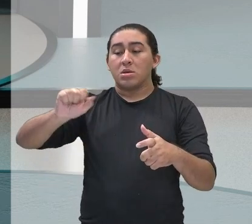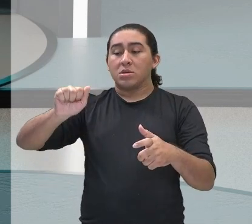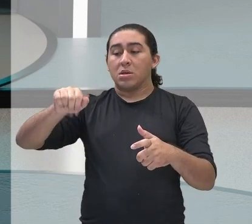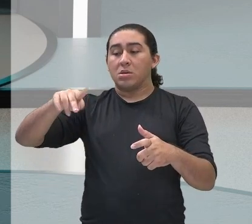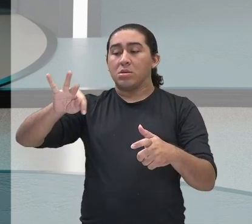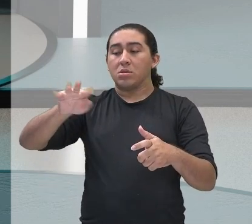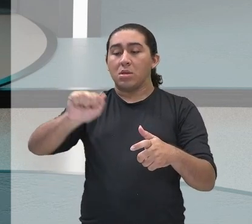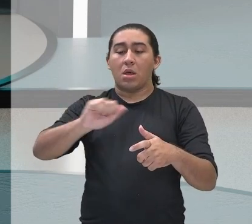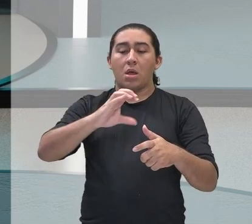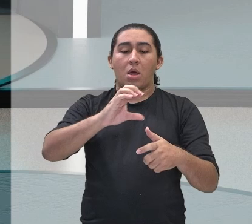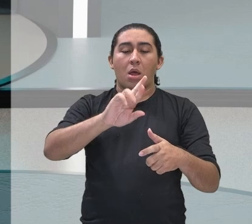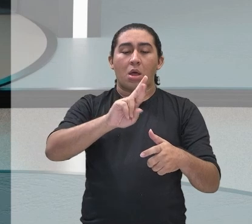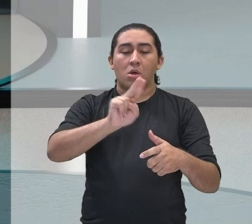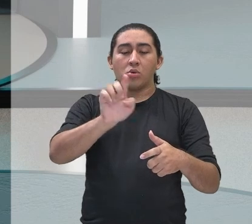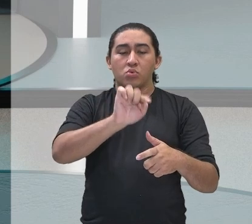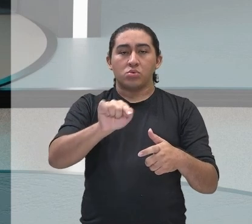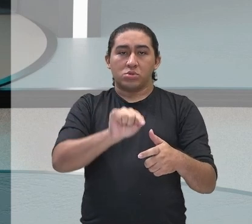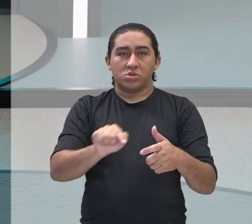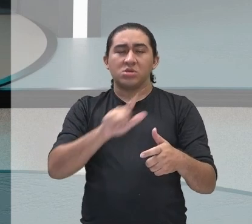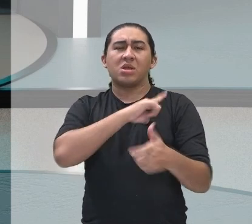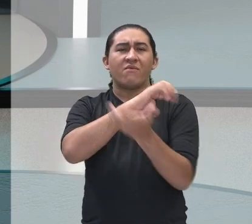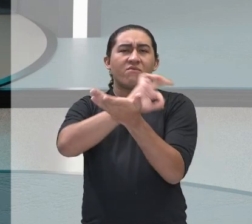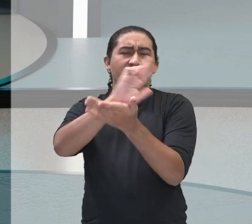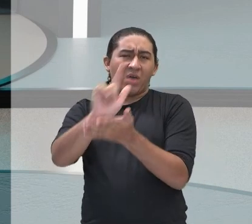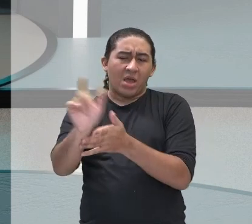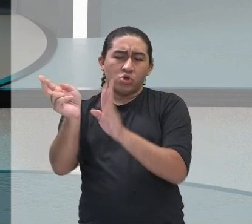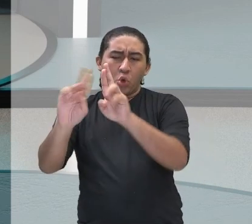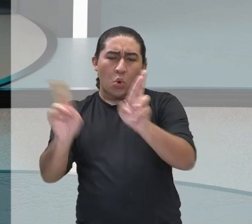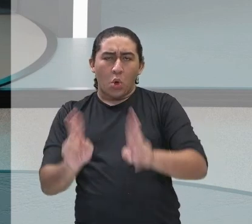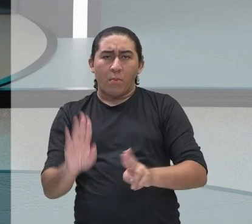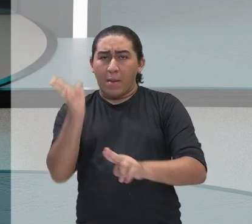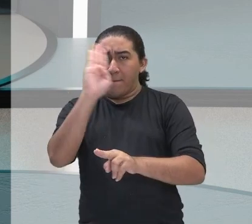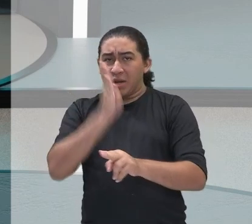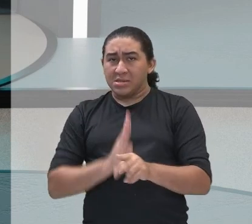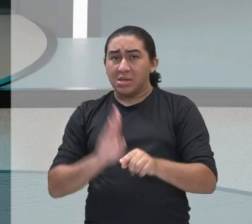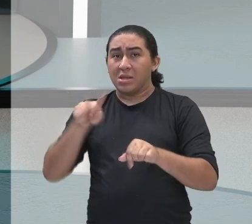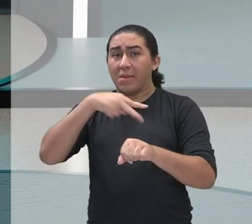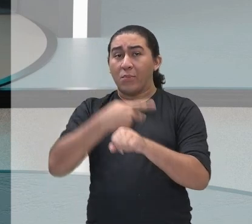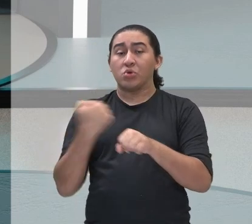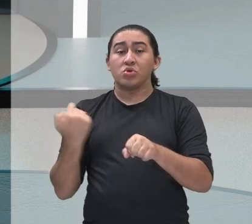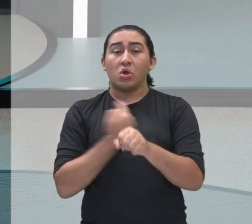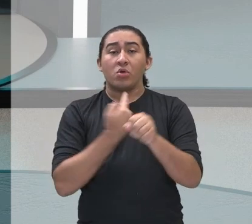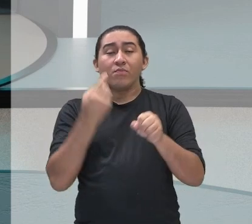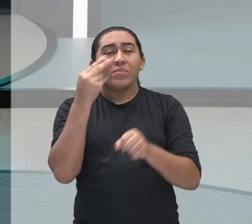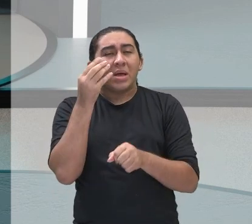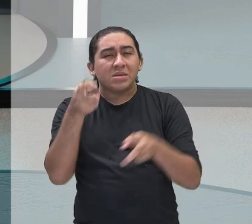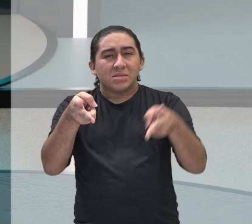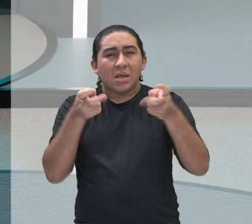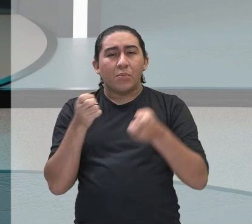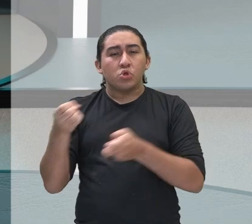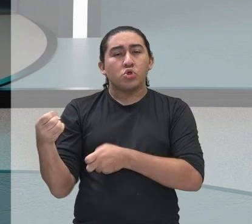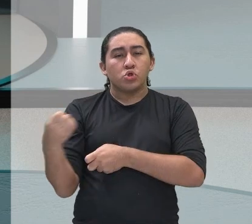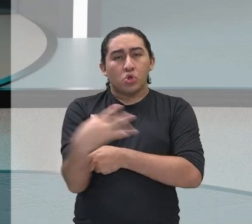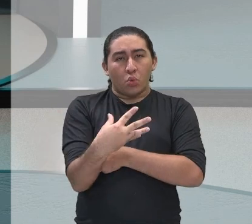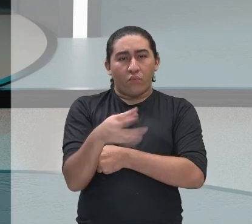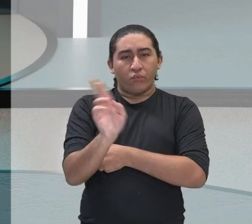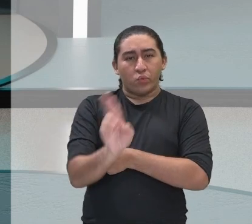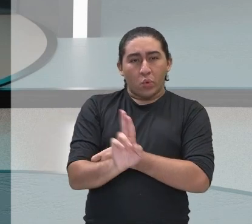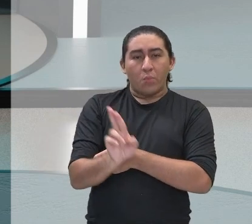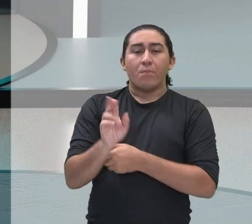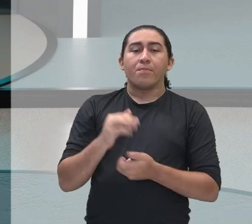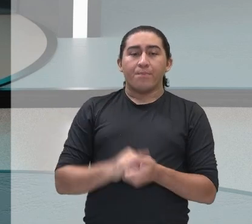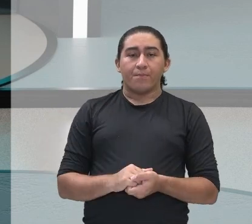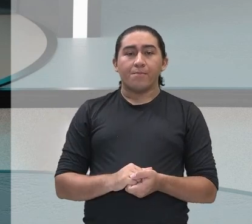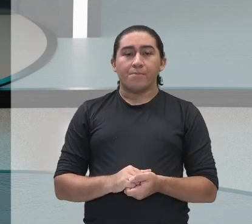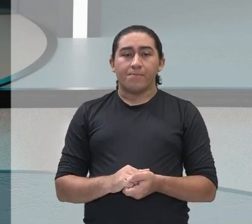de Santa Cruz, Terra de Vera Cruz e, finalmente, o Brasil é o que nós estudamos em História, né? E que